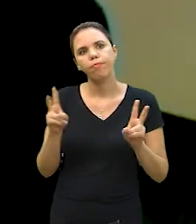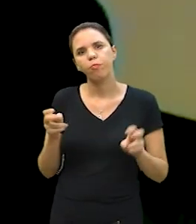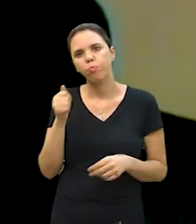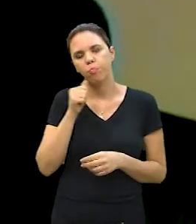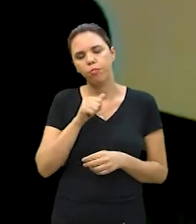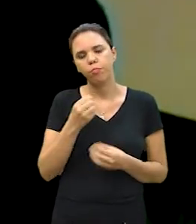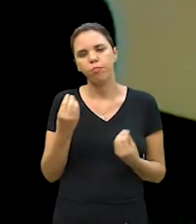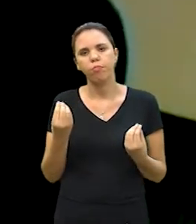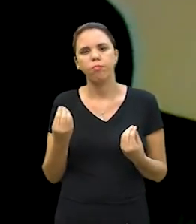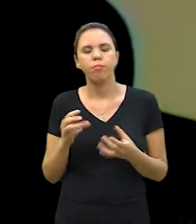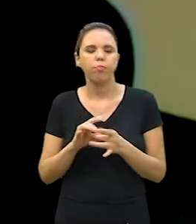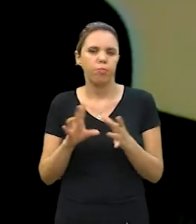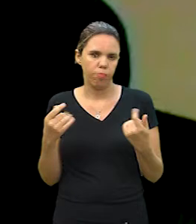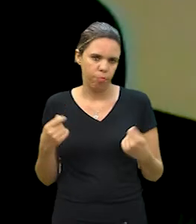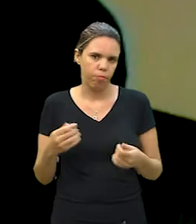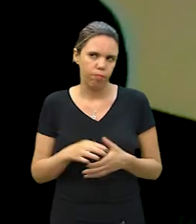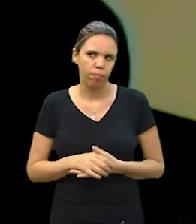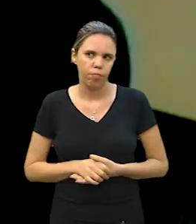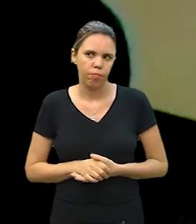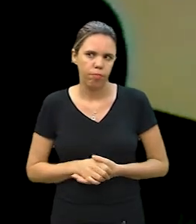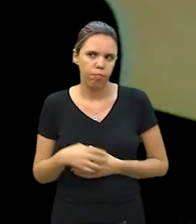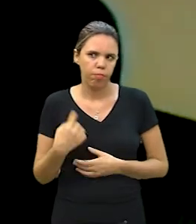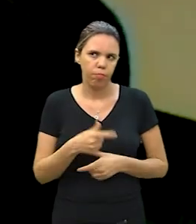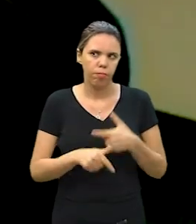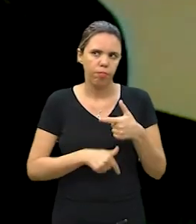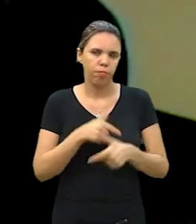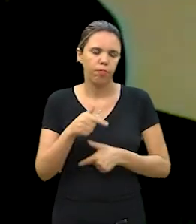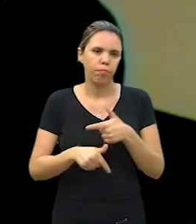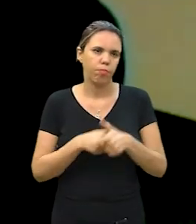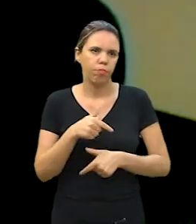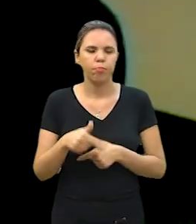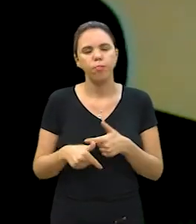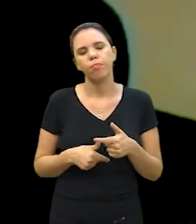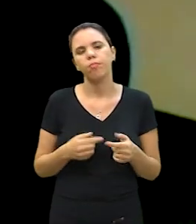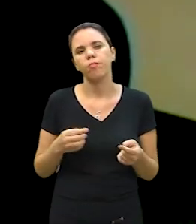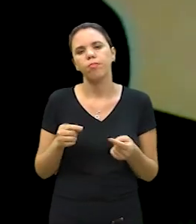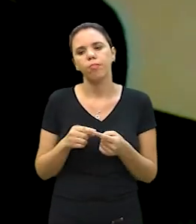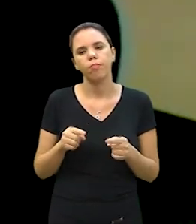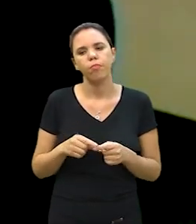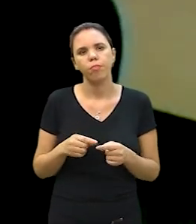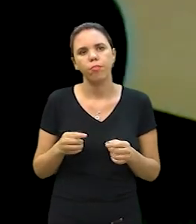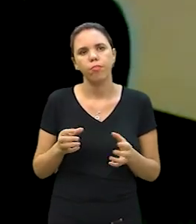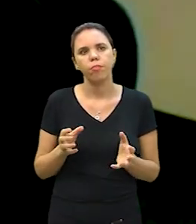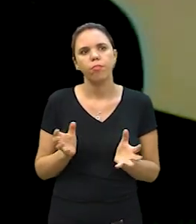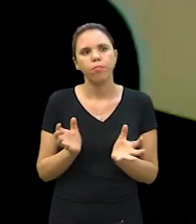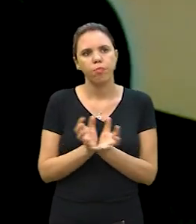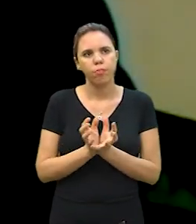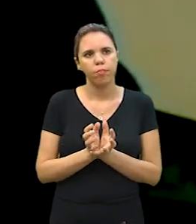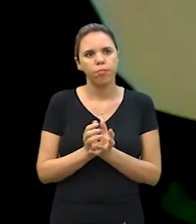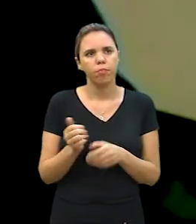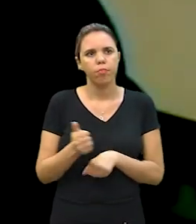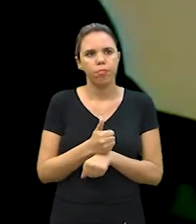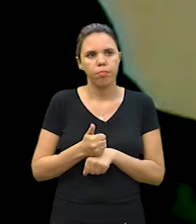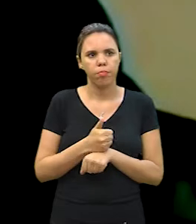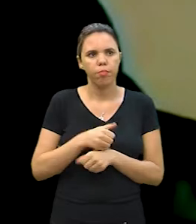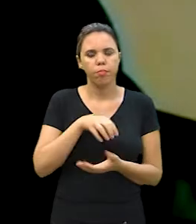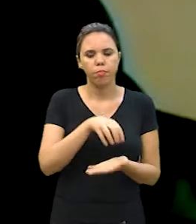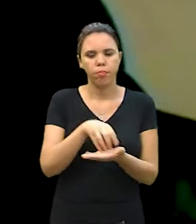essa questão da mulher coloca essa necessidade. E a gente está trabalhando nessa direção com um comitê